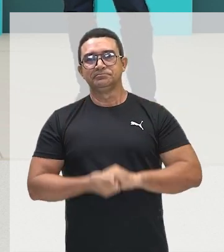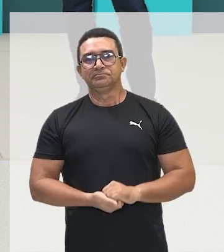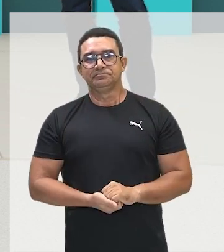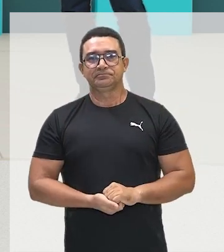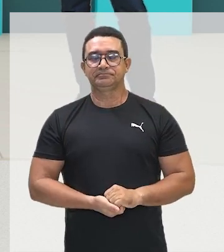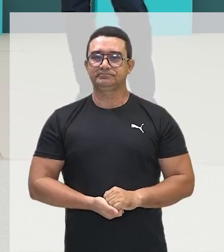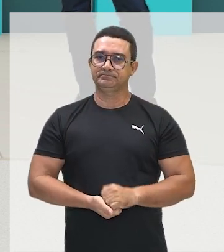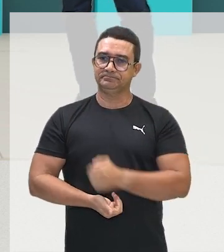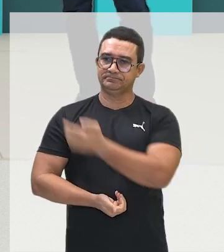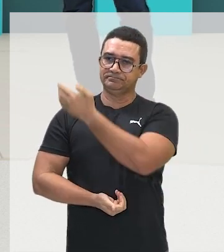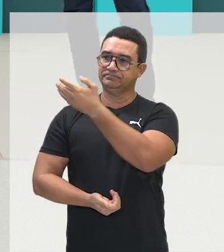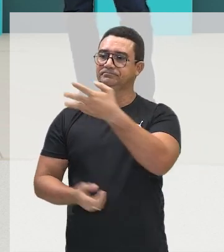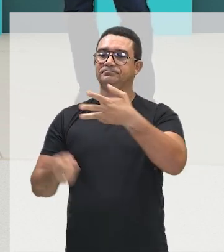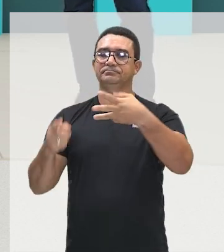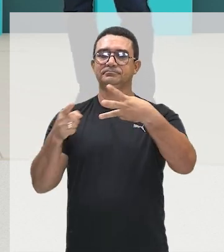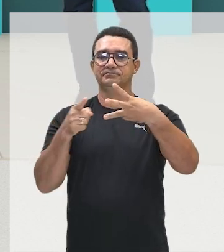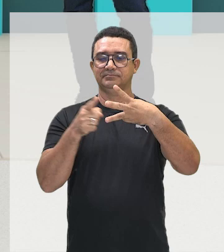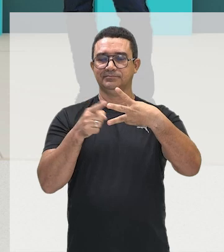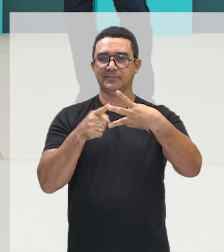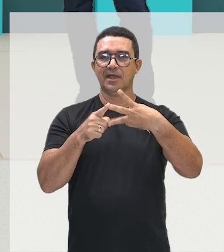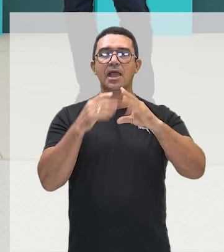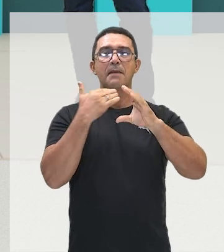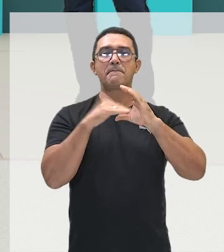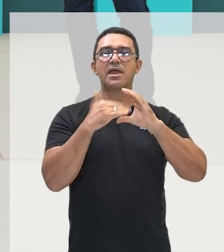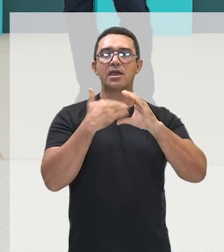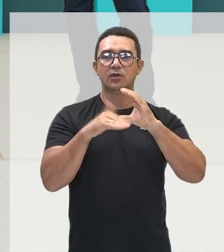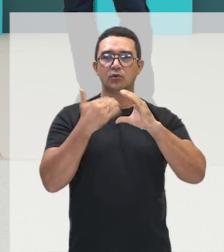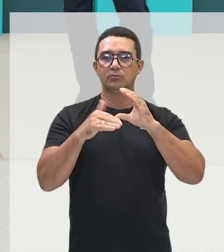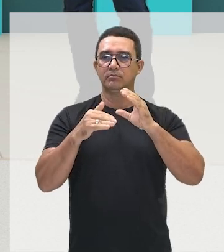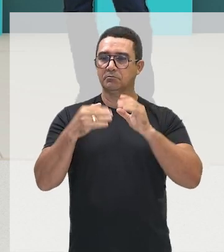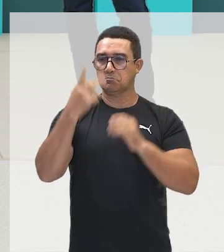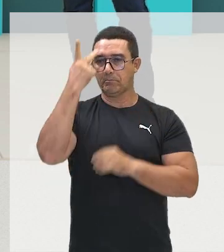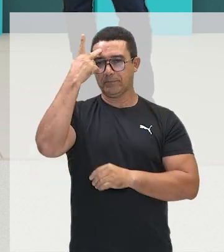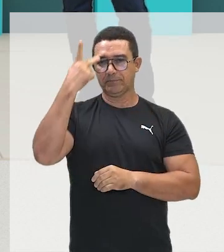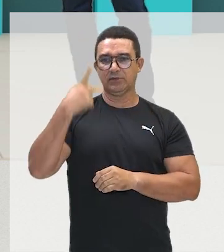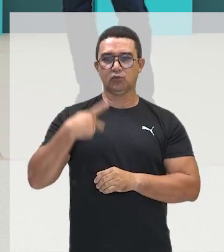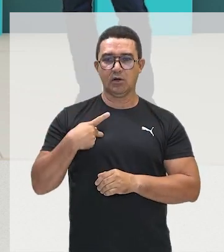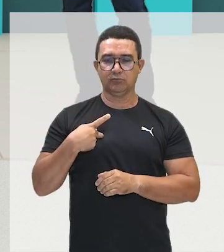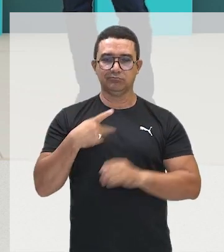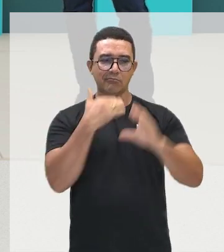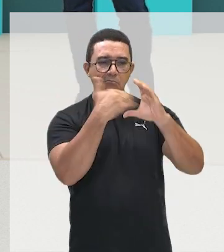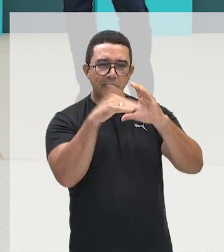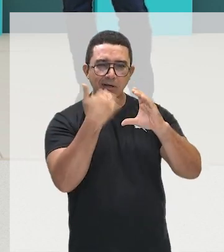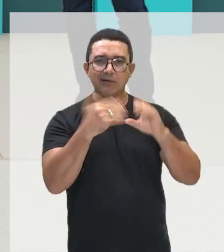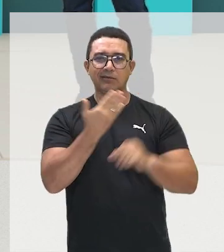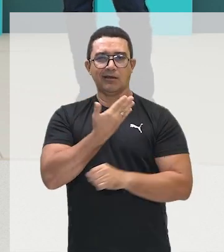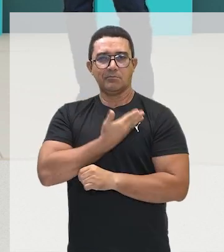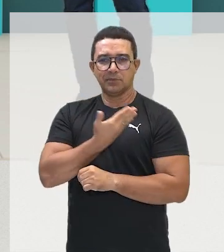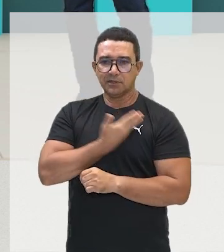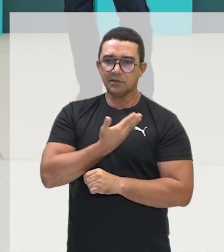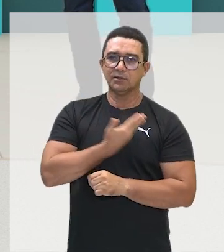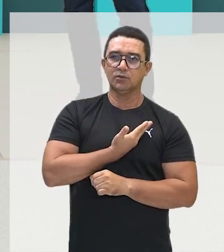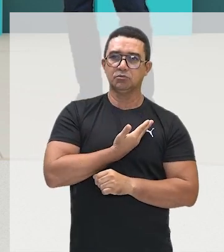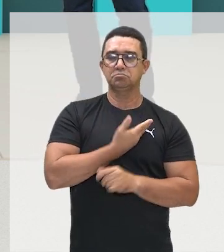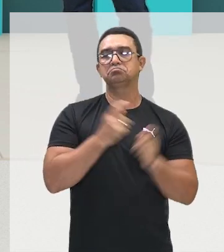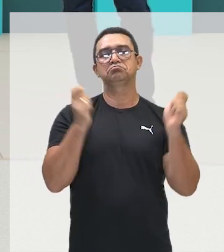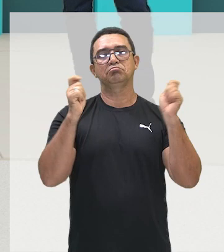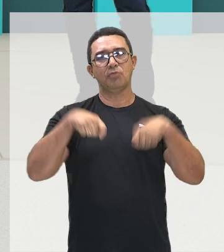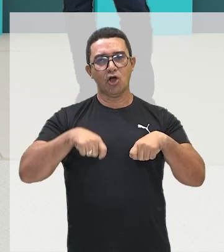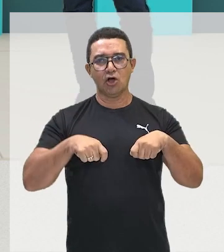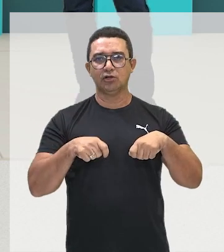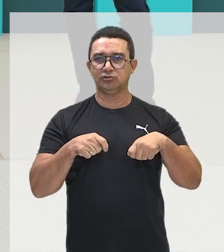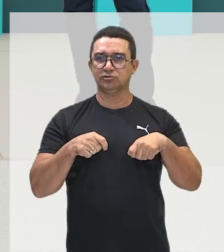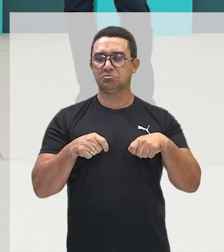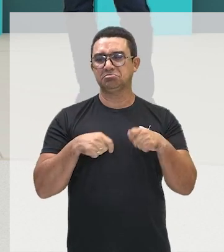familiares. Personal emails, e-mails pessoais, aquele que você envia para um colega mostrando algo. Então, ali pode haver